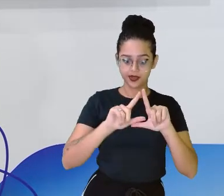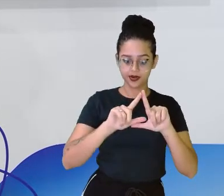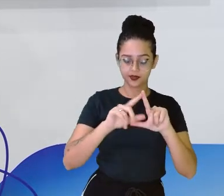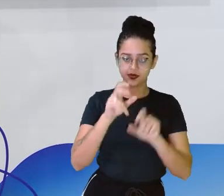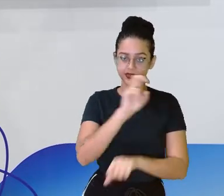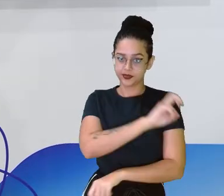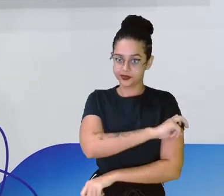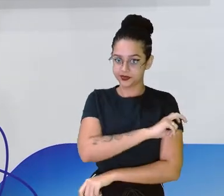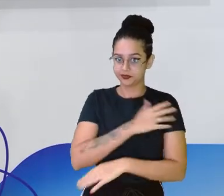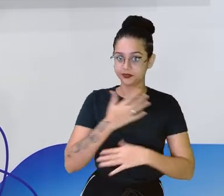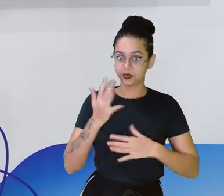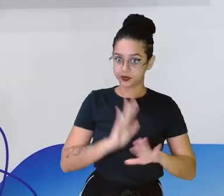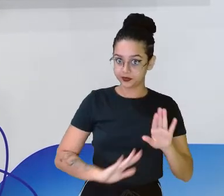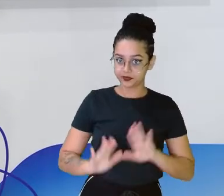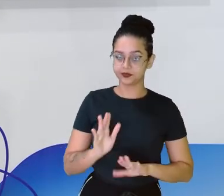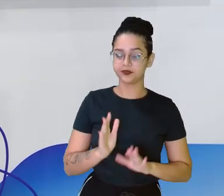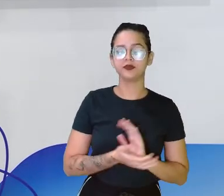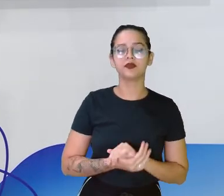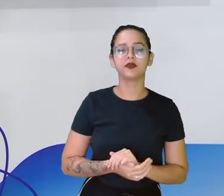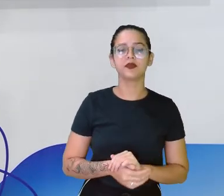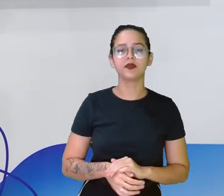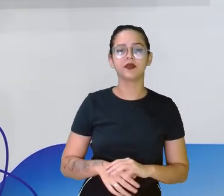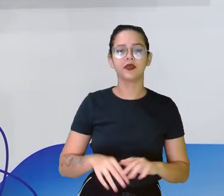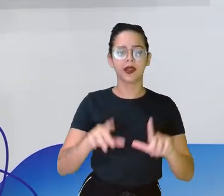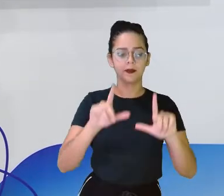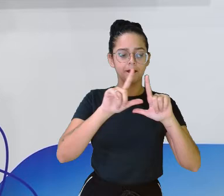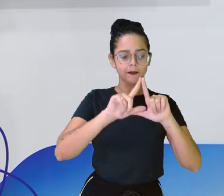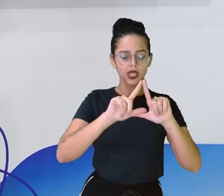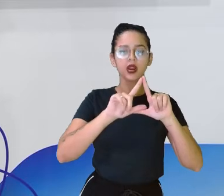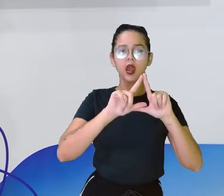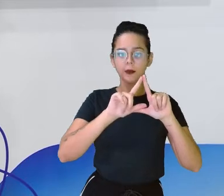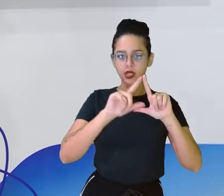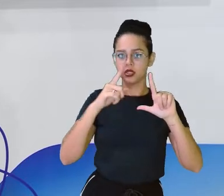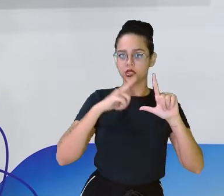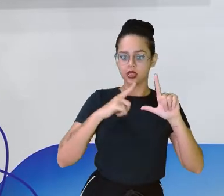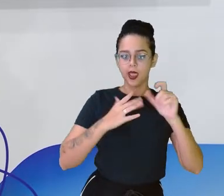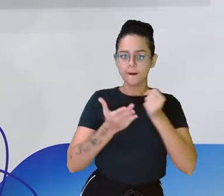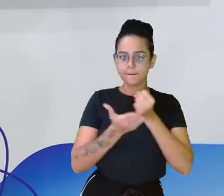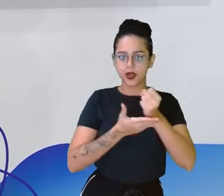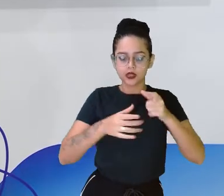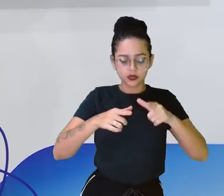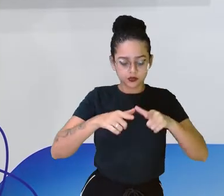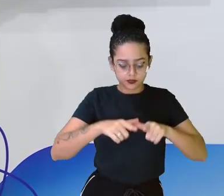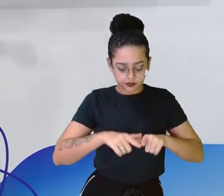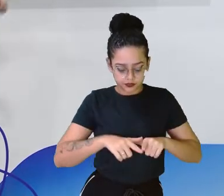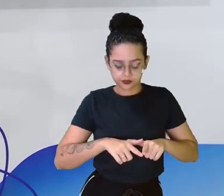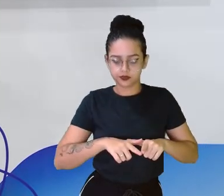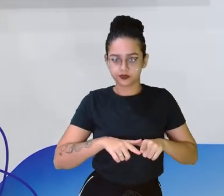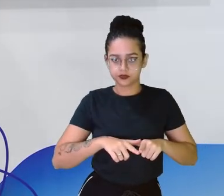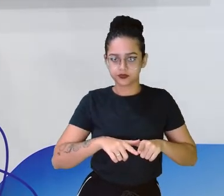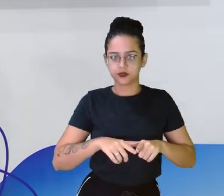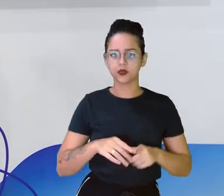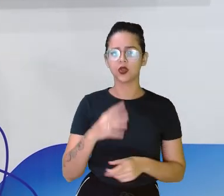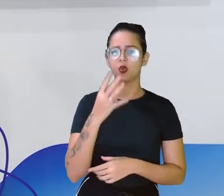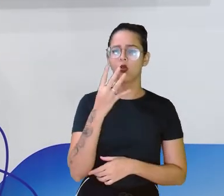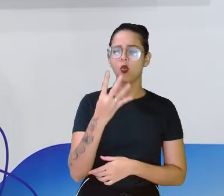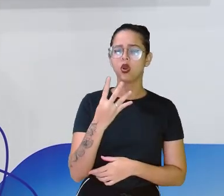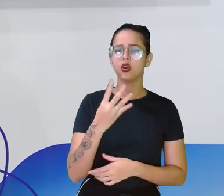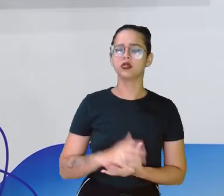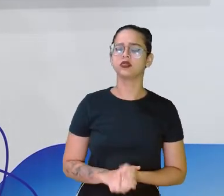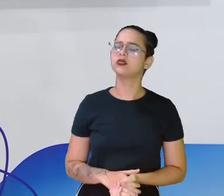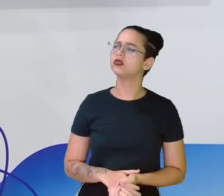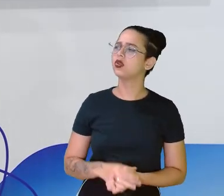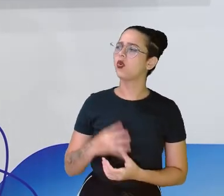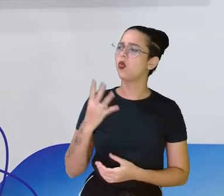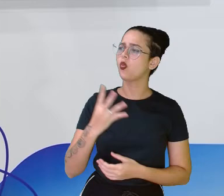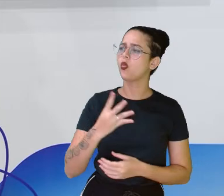quinto ano. Pirâmide de base triangular. 4 faces. Professora,